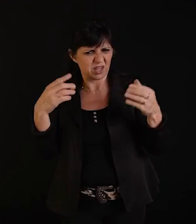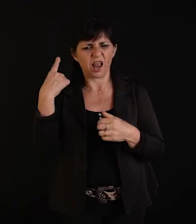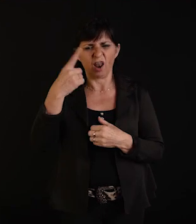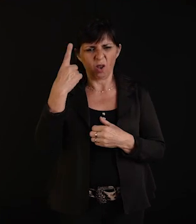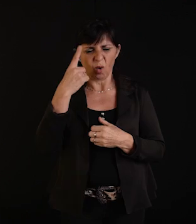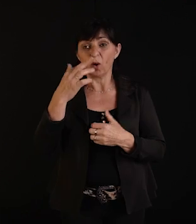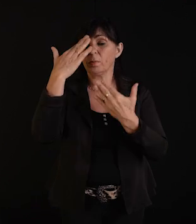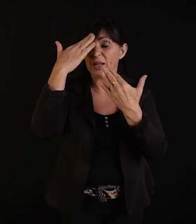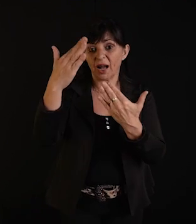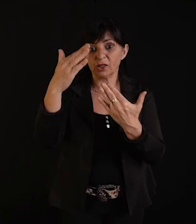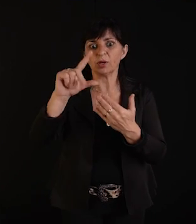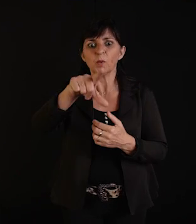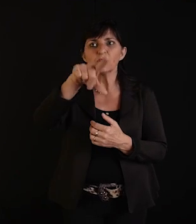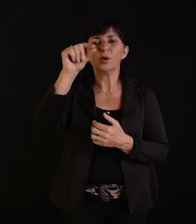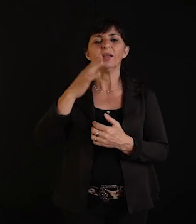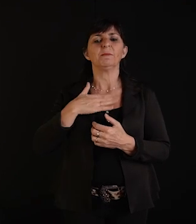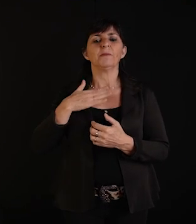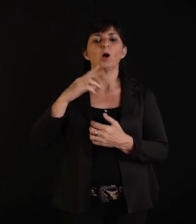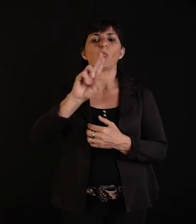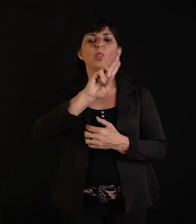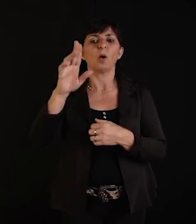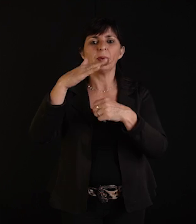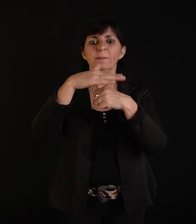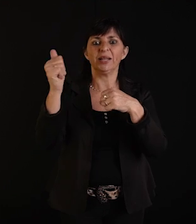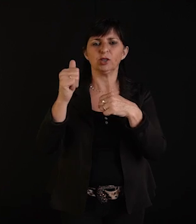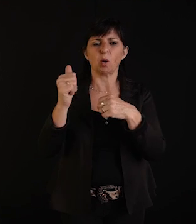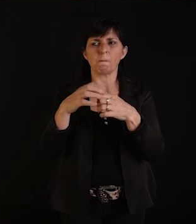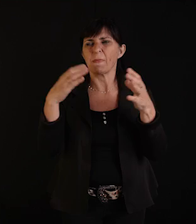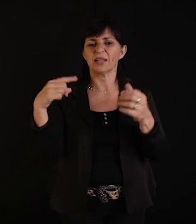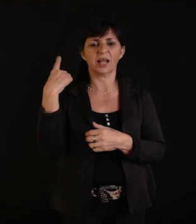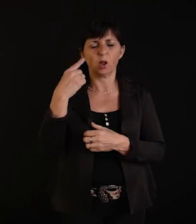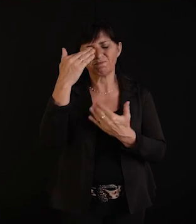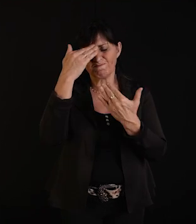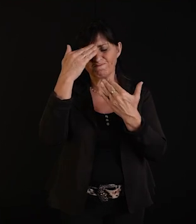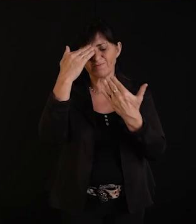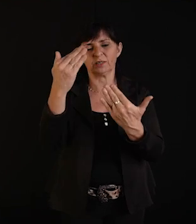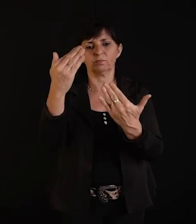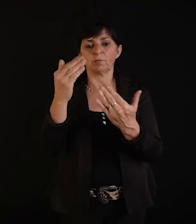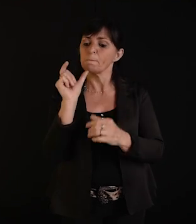personagem que eu criei. E agradeço eternamente aos Monarcas. Gratidão é a